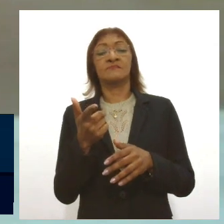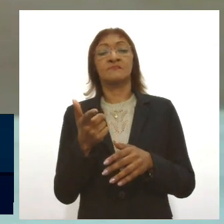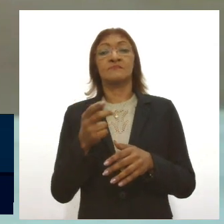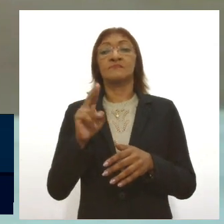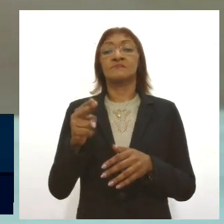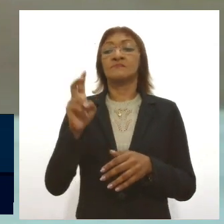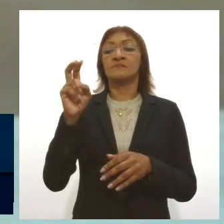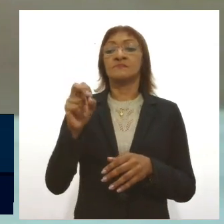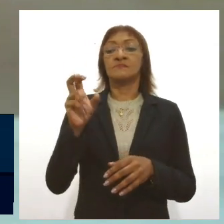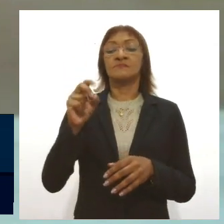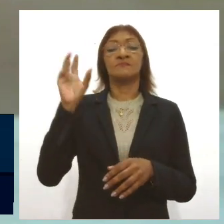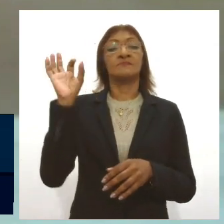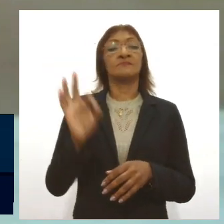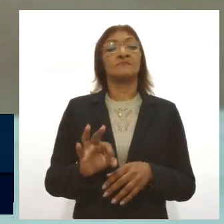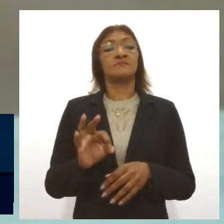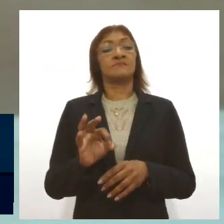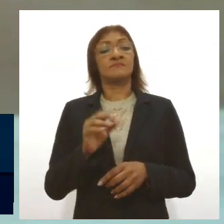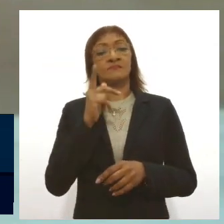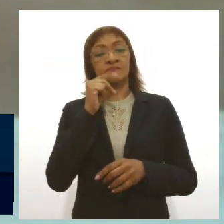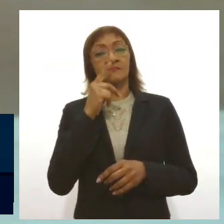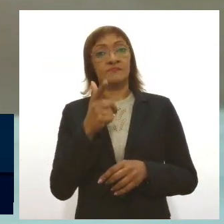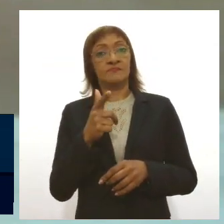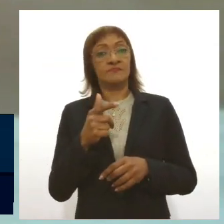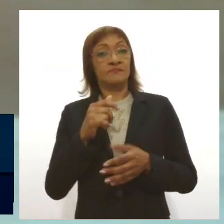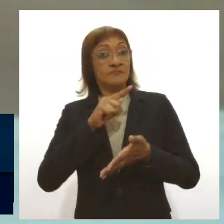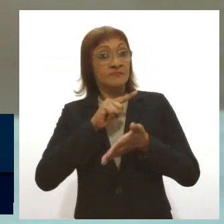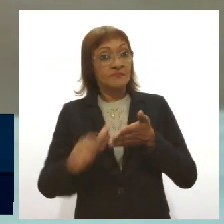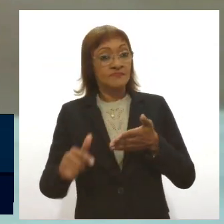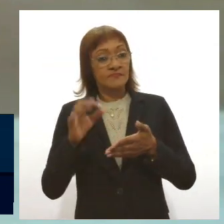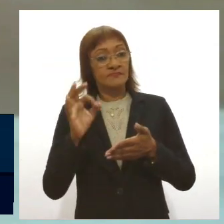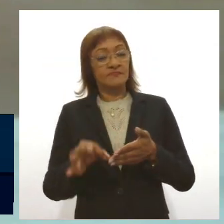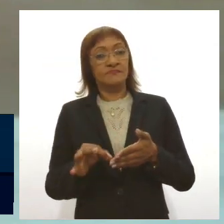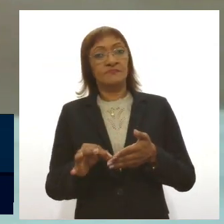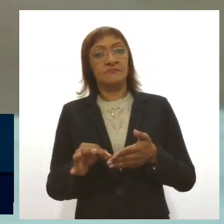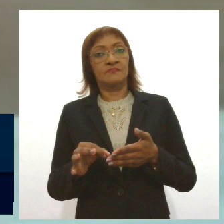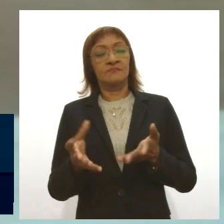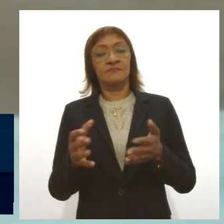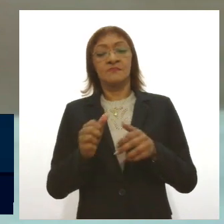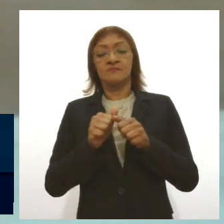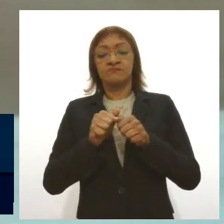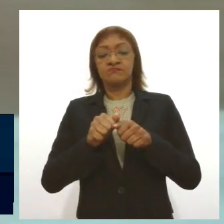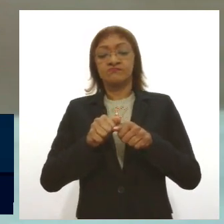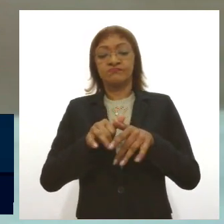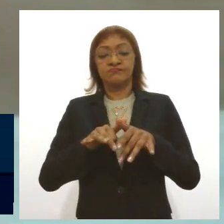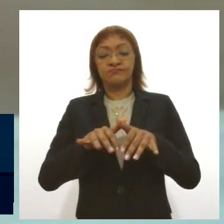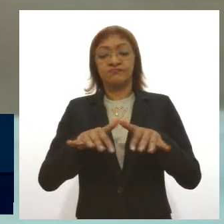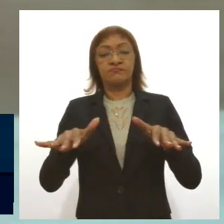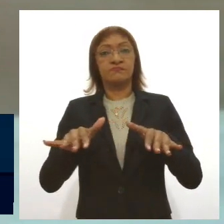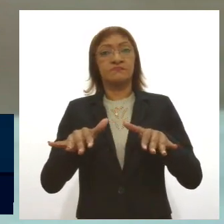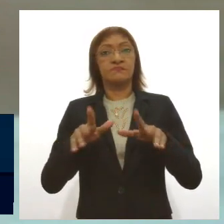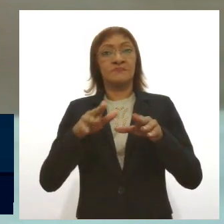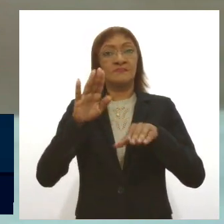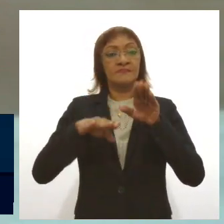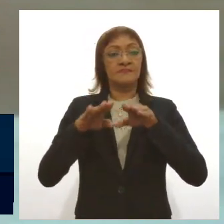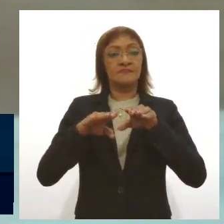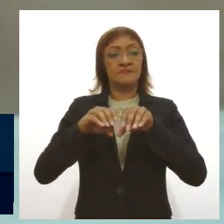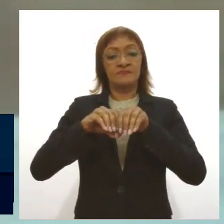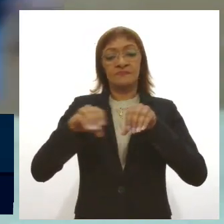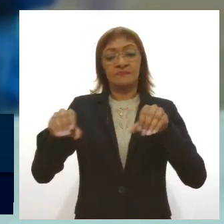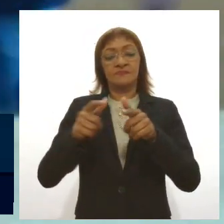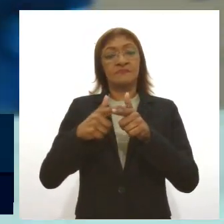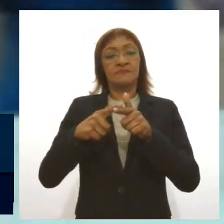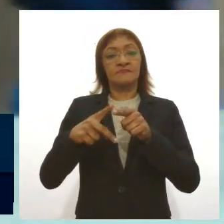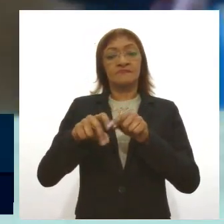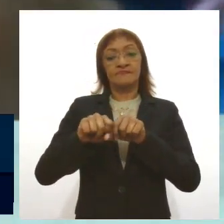praticamente 50% da água tratada é desperdiçada em vazamentos, né? Então, assim, em outras regiões a